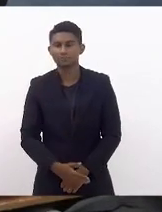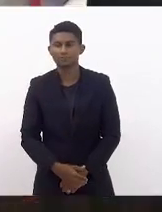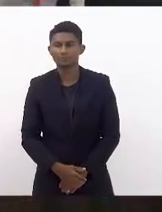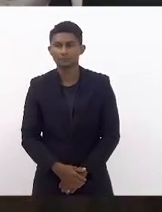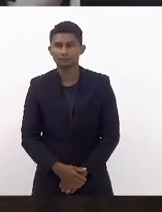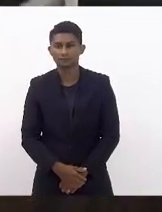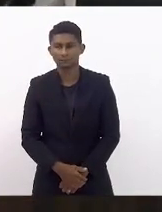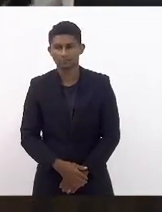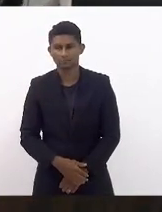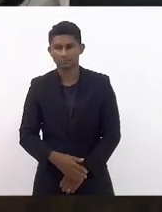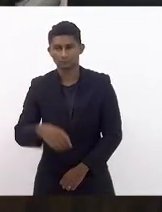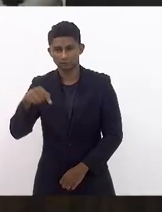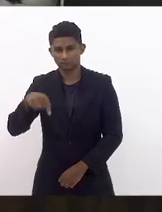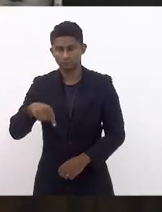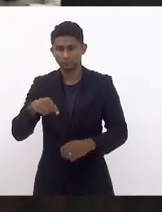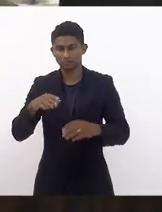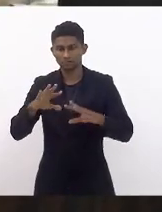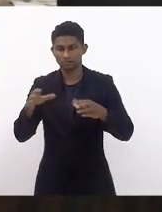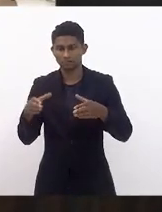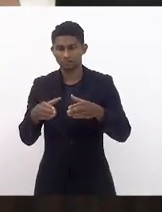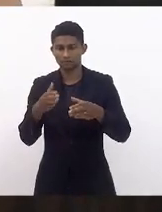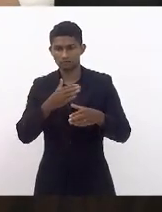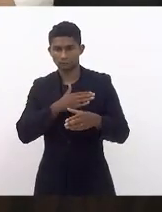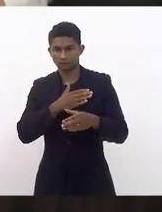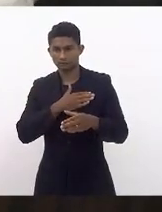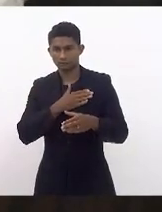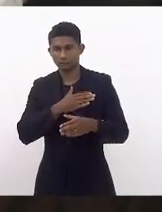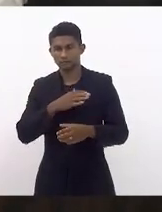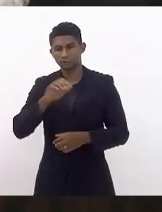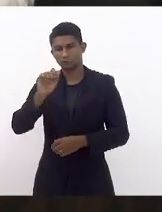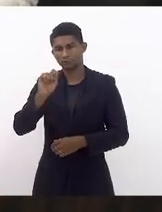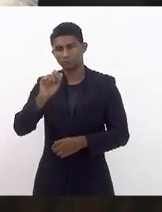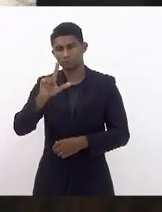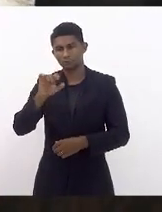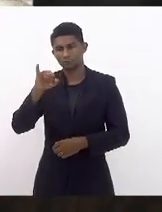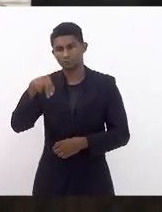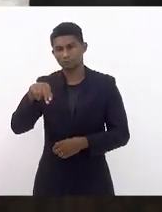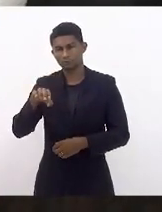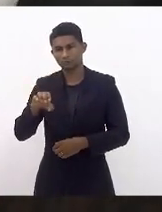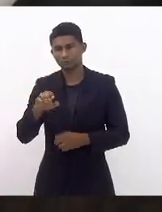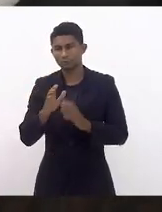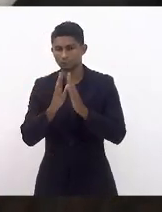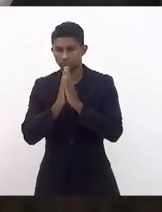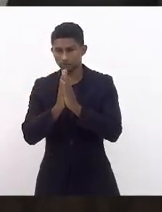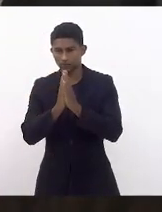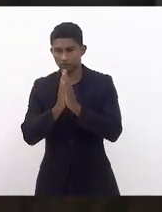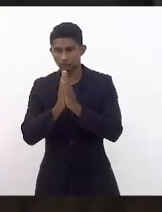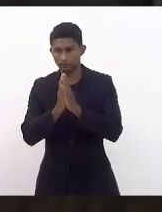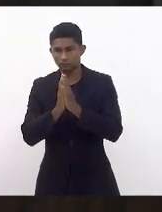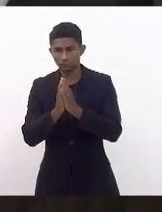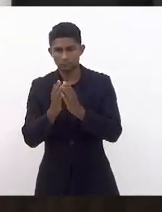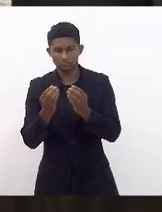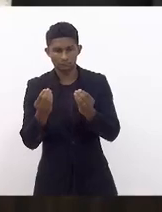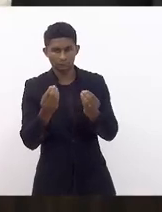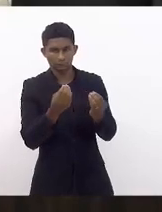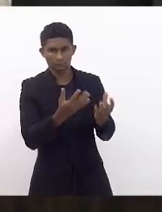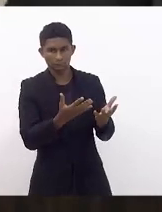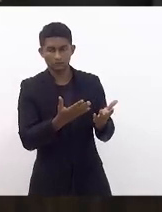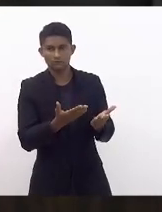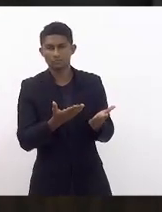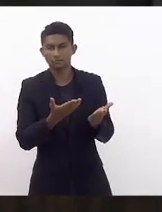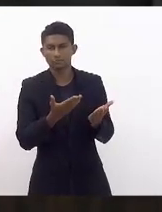à minha equipe que já está aqui, Aline, que por favor passasse as mãos da